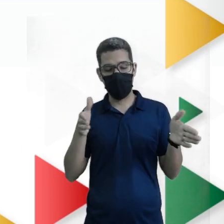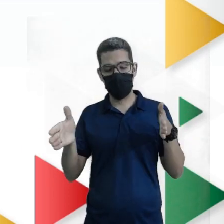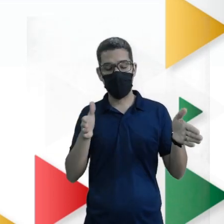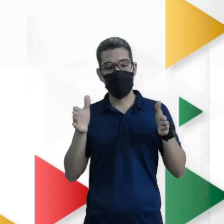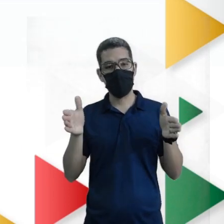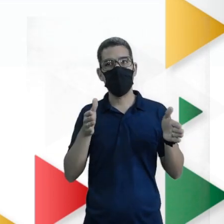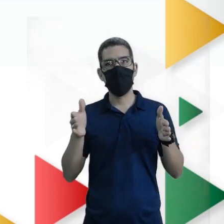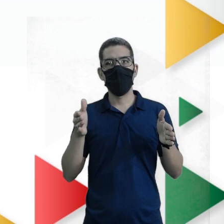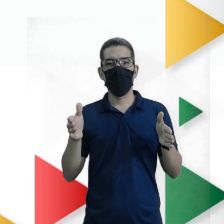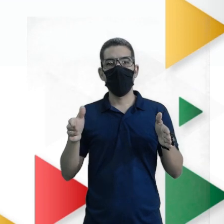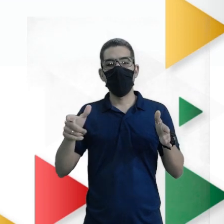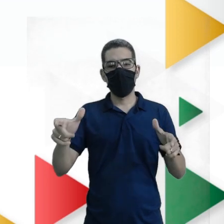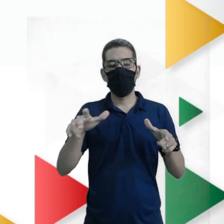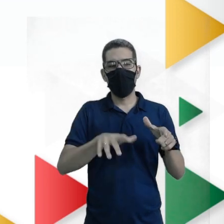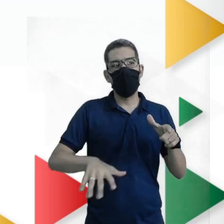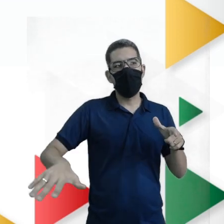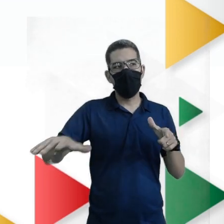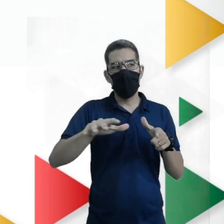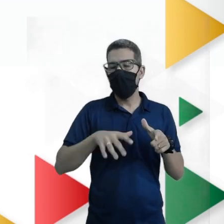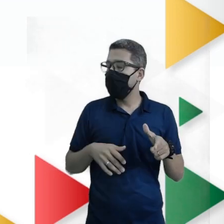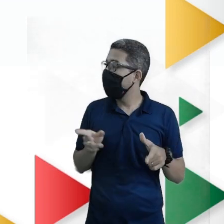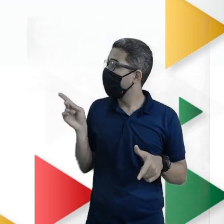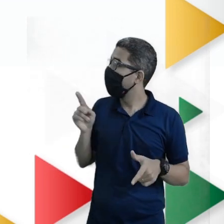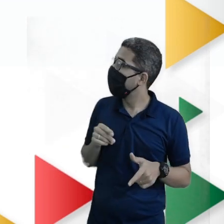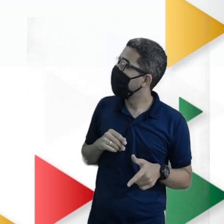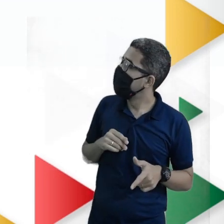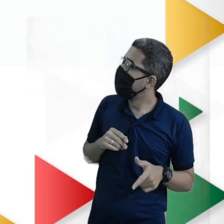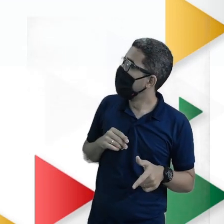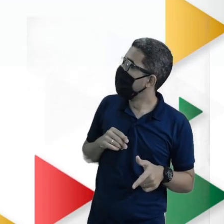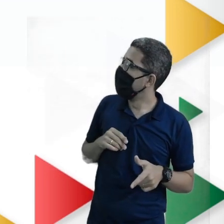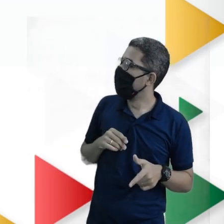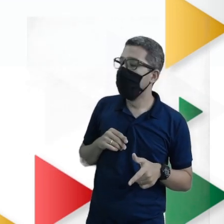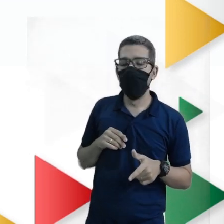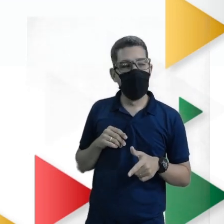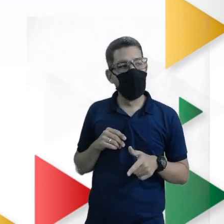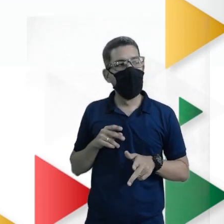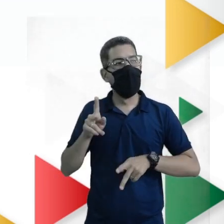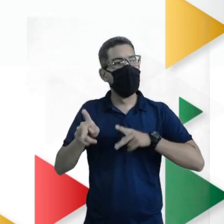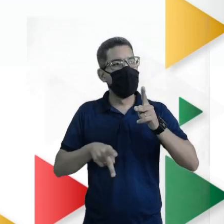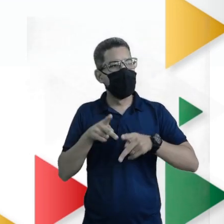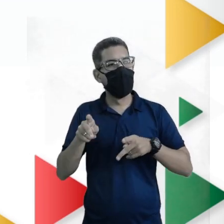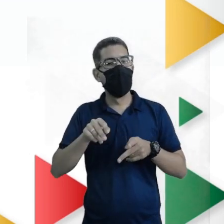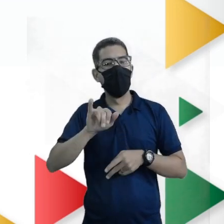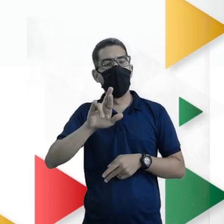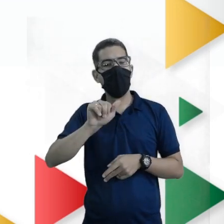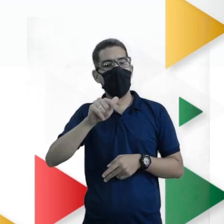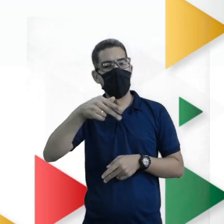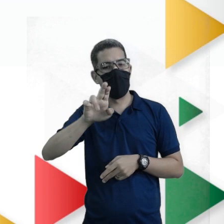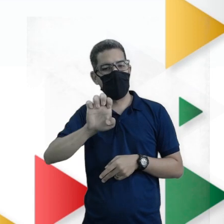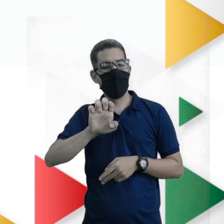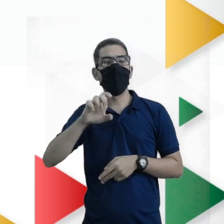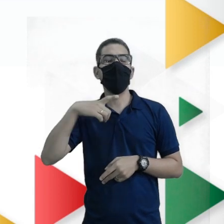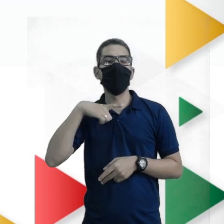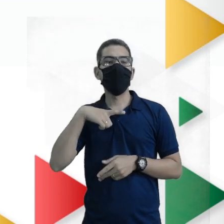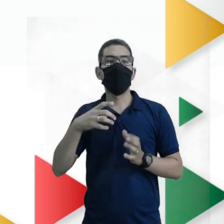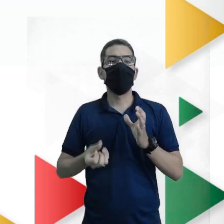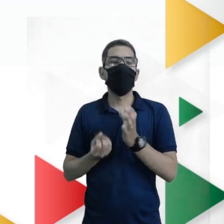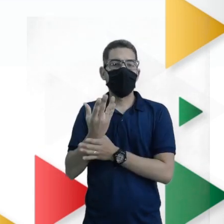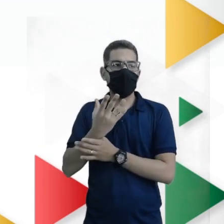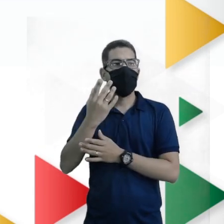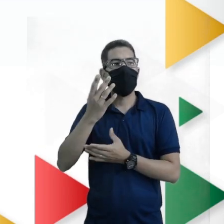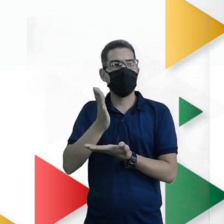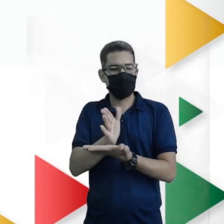crucial, nessa localidade aí que você está vendo, exatamente aí nesses povos do Iraque, surge a ideia da divisão